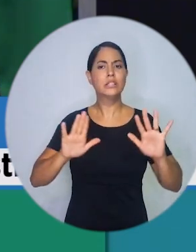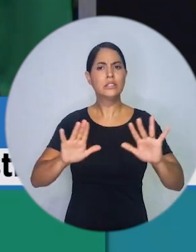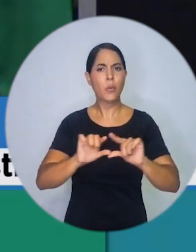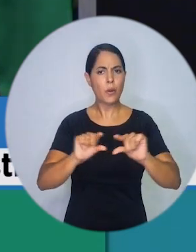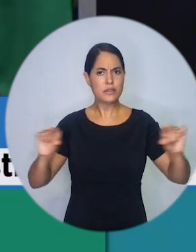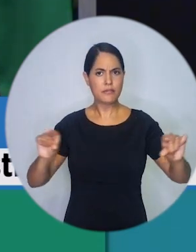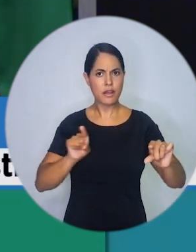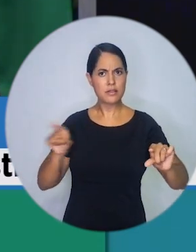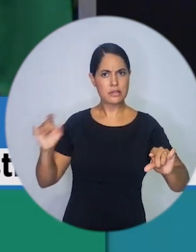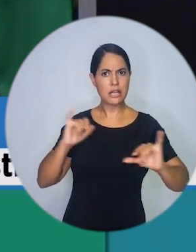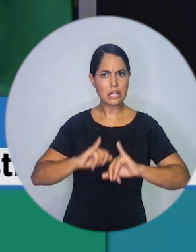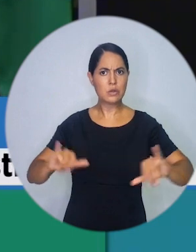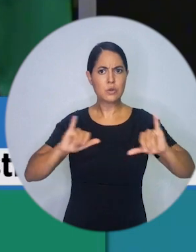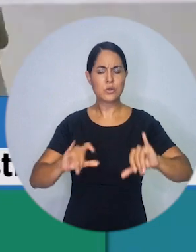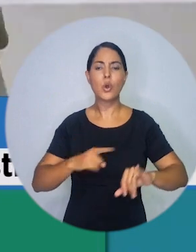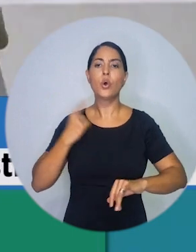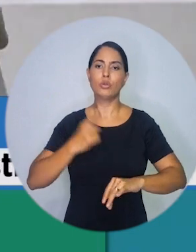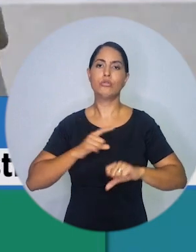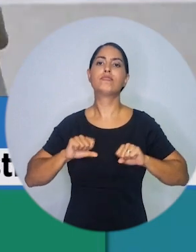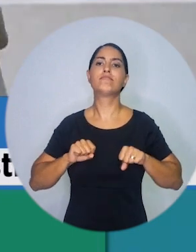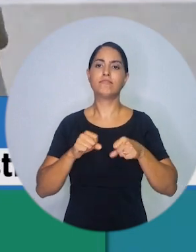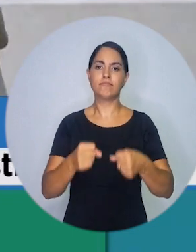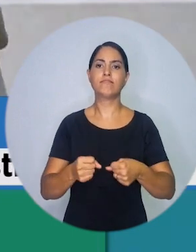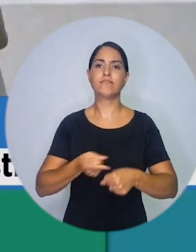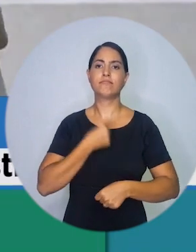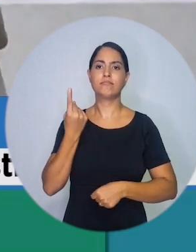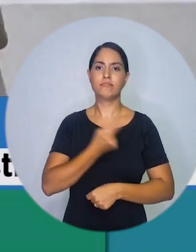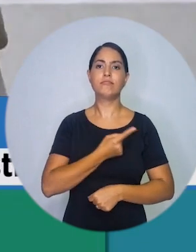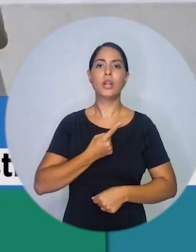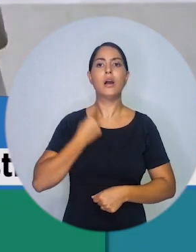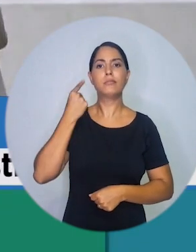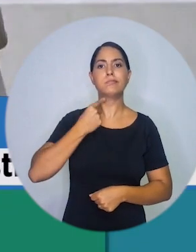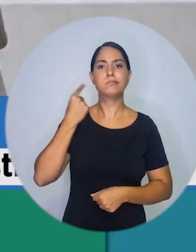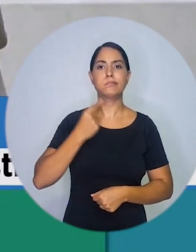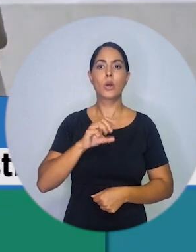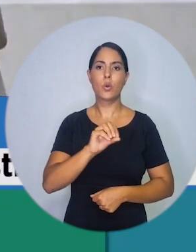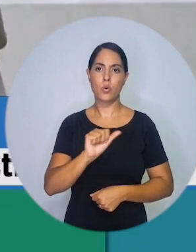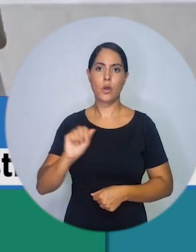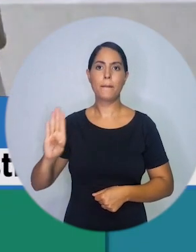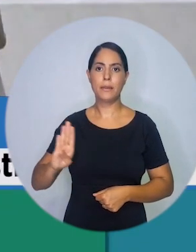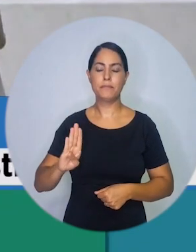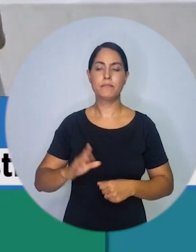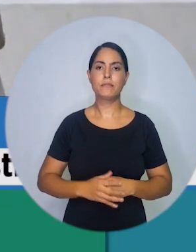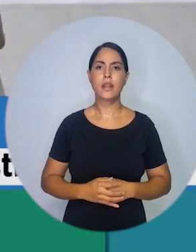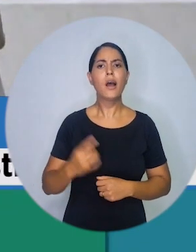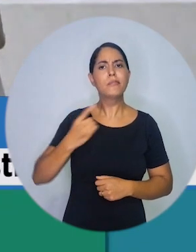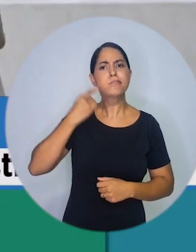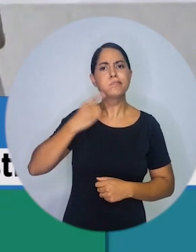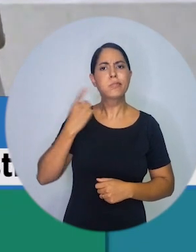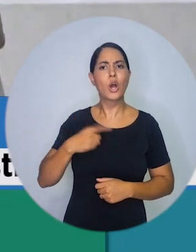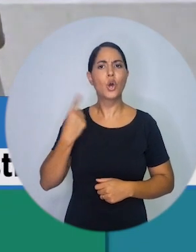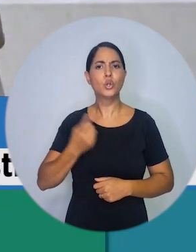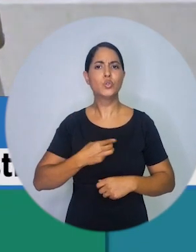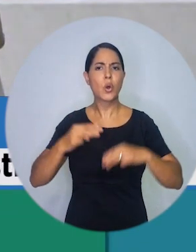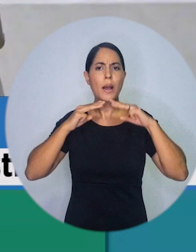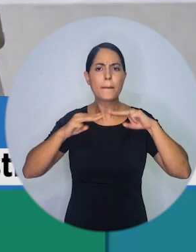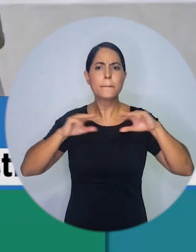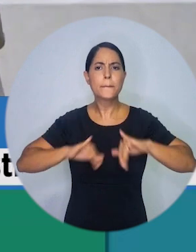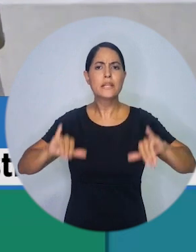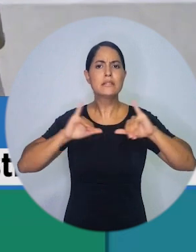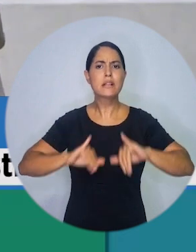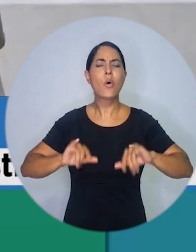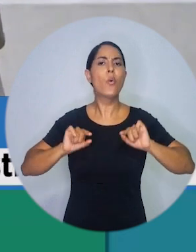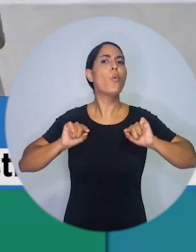representa em muito a essência do que defendemos e promovemos na Ordem dos Advogados do Brasil. A advocacia, em sua nobre